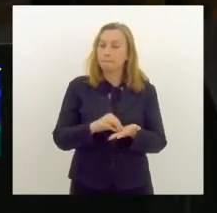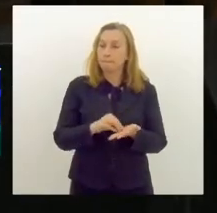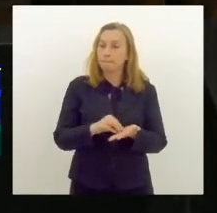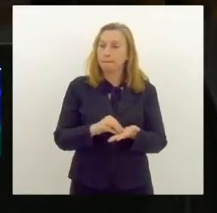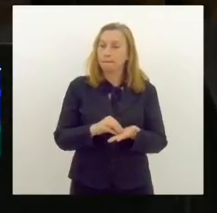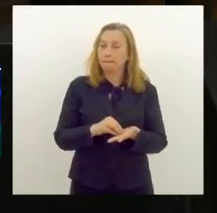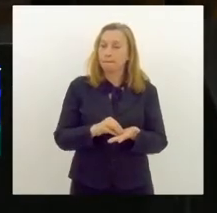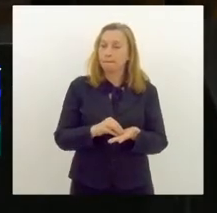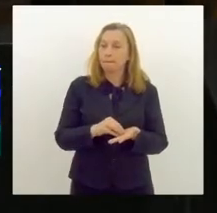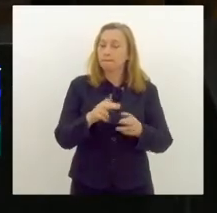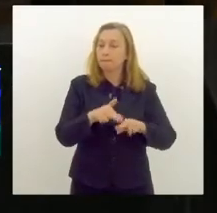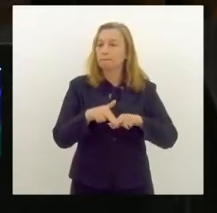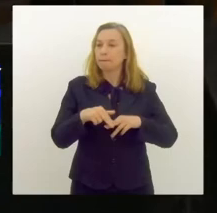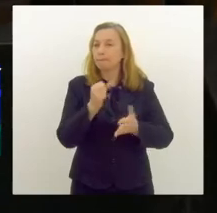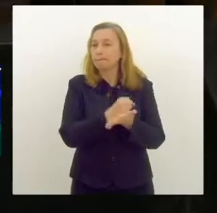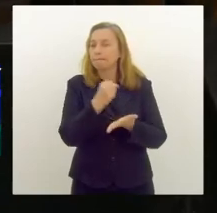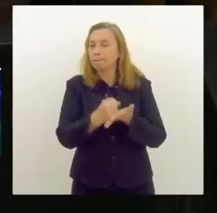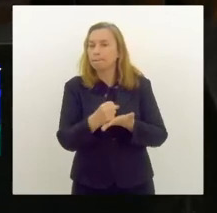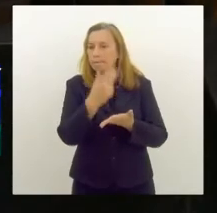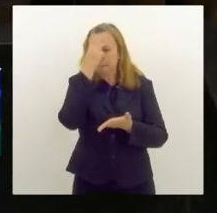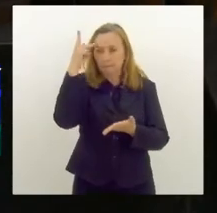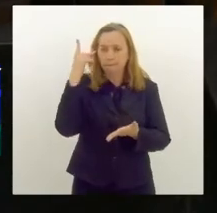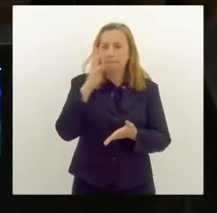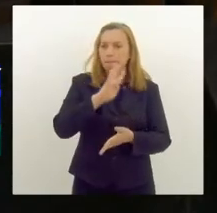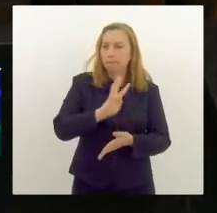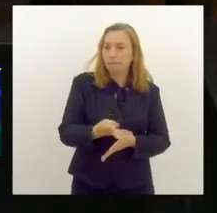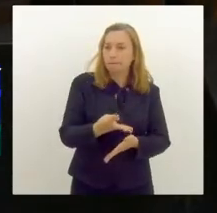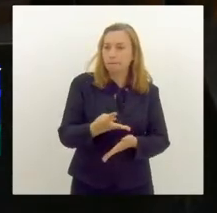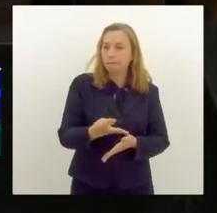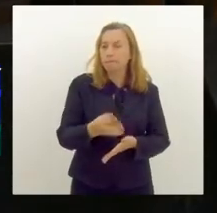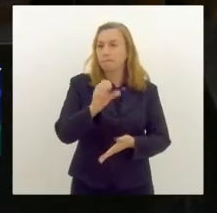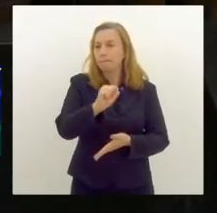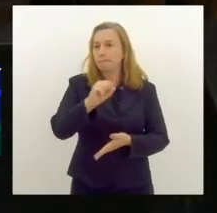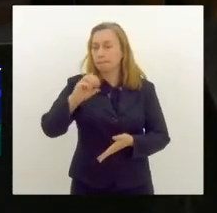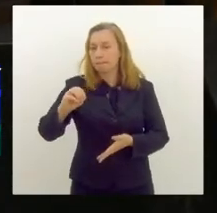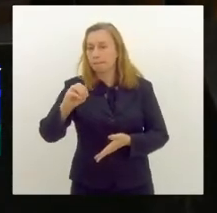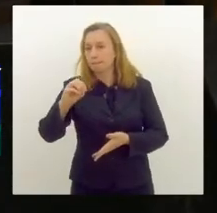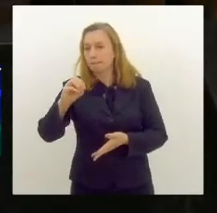dessas pessoas por um valor mensal de